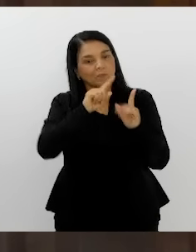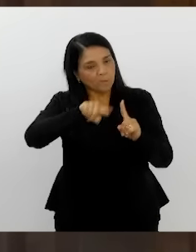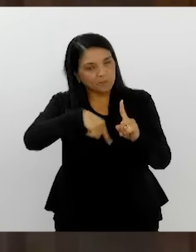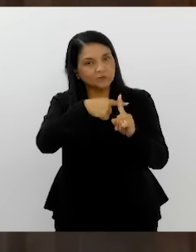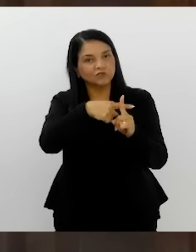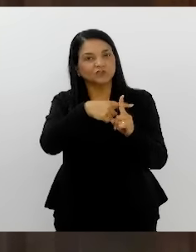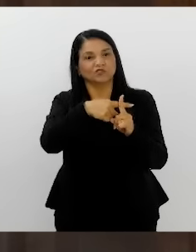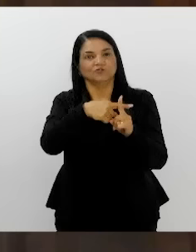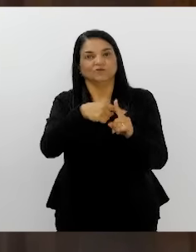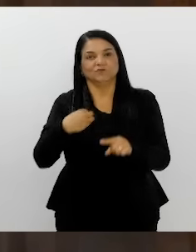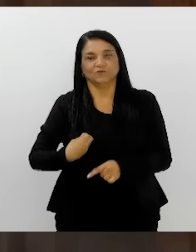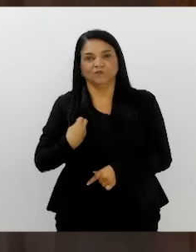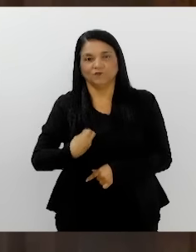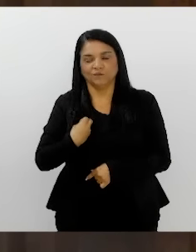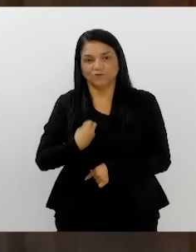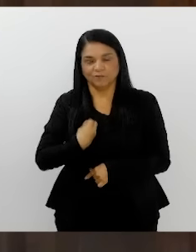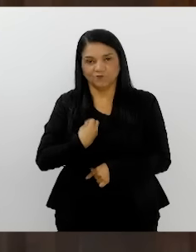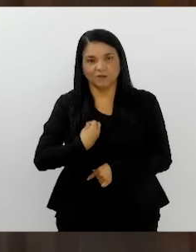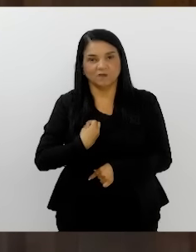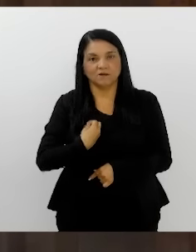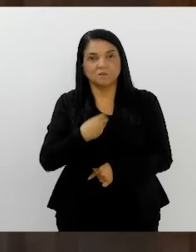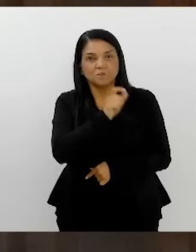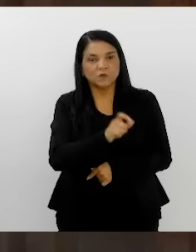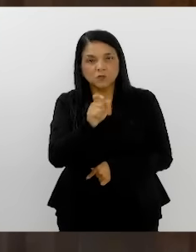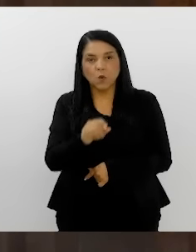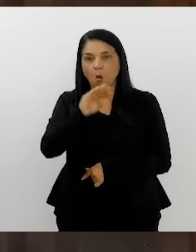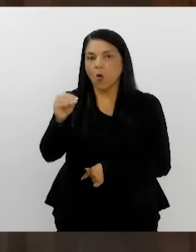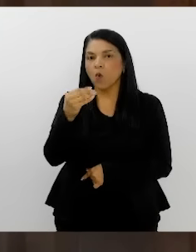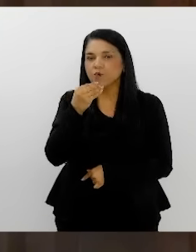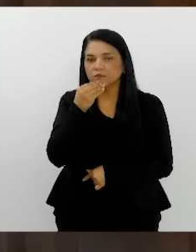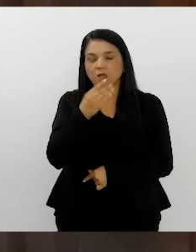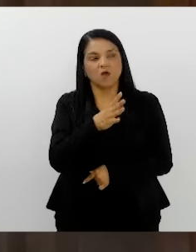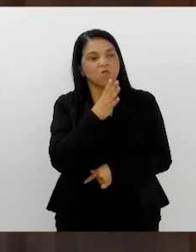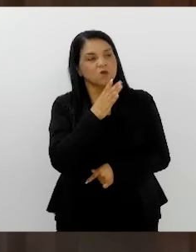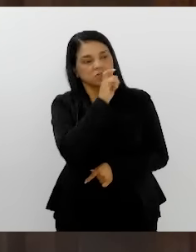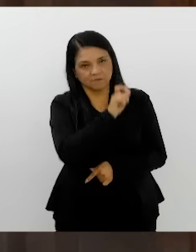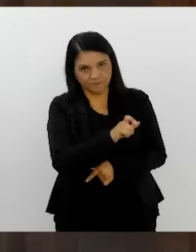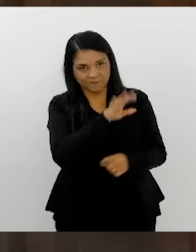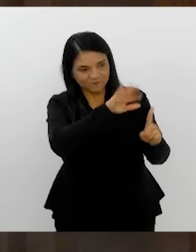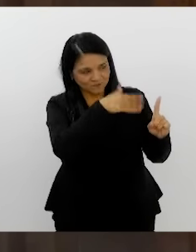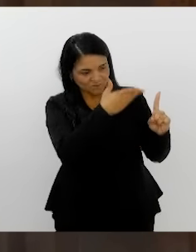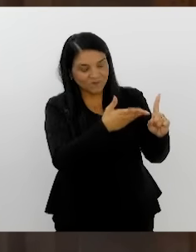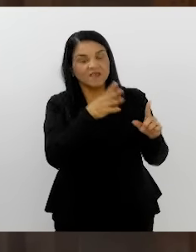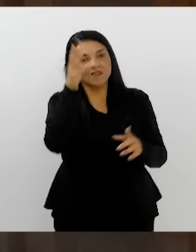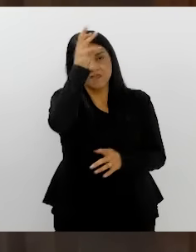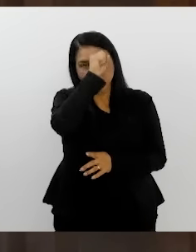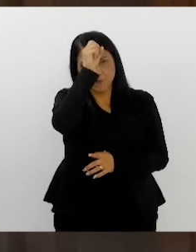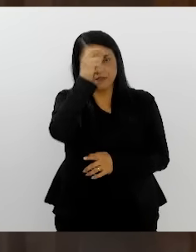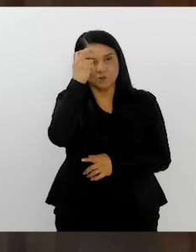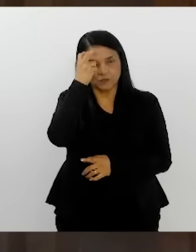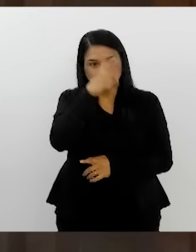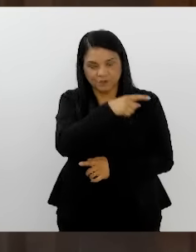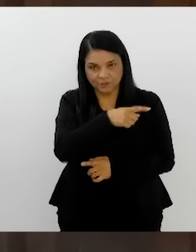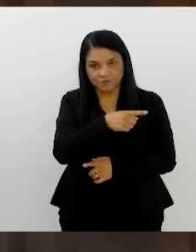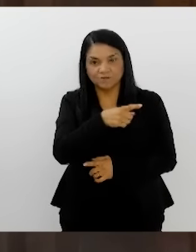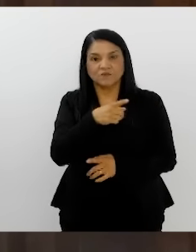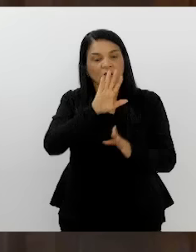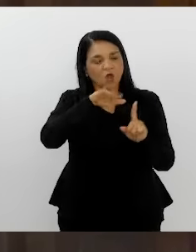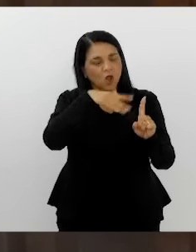vidas daqueles que têm a oportunidade de conhecê-lo e aprender com sua sabedoria. Que as homenagens da